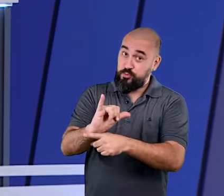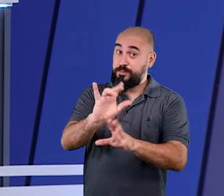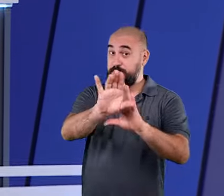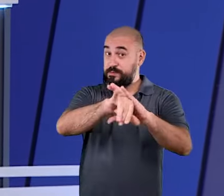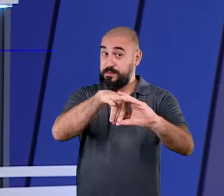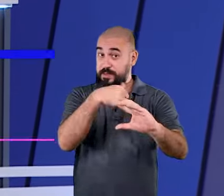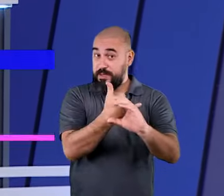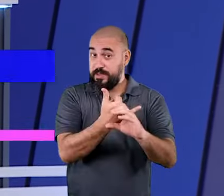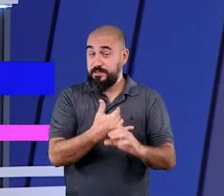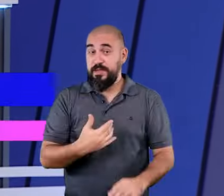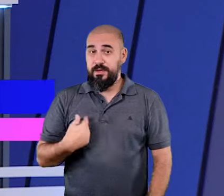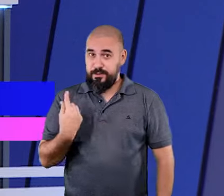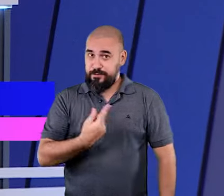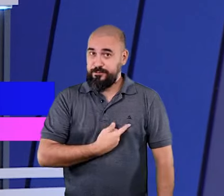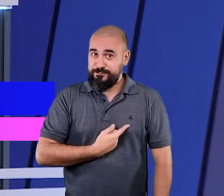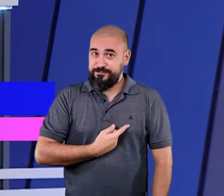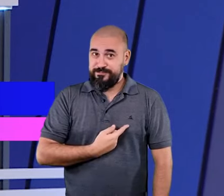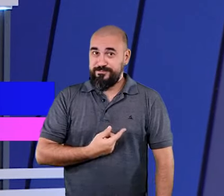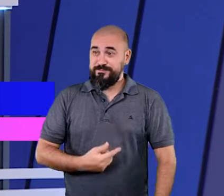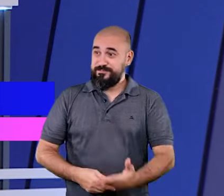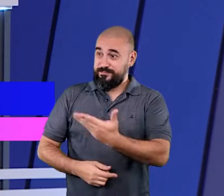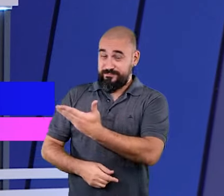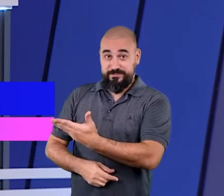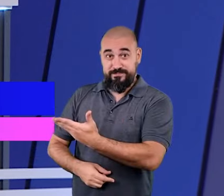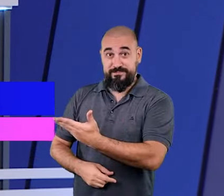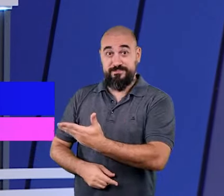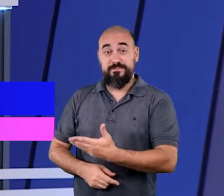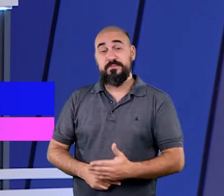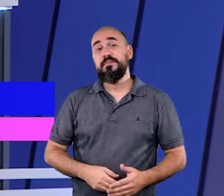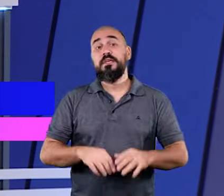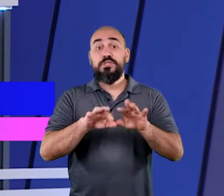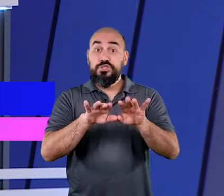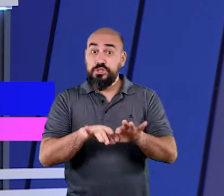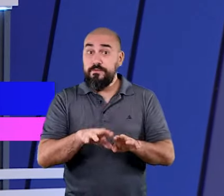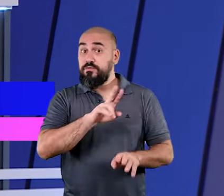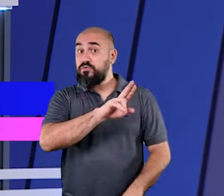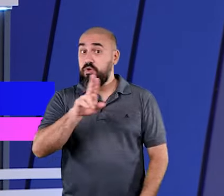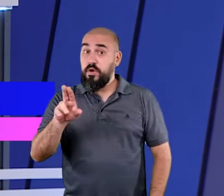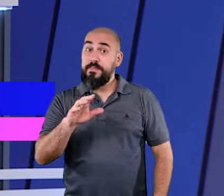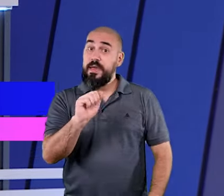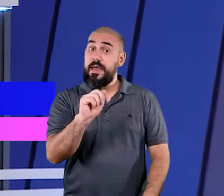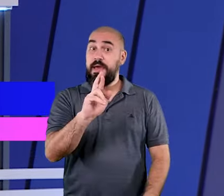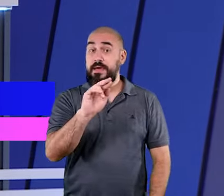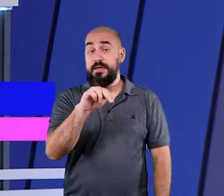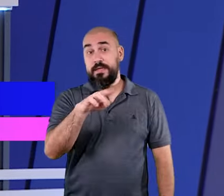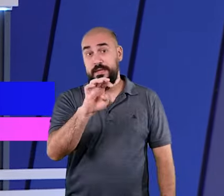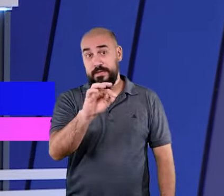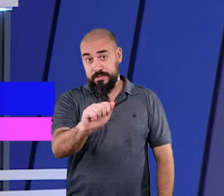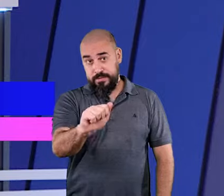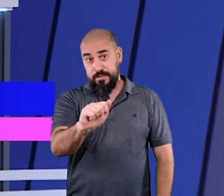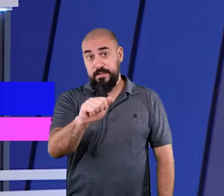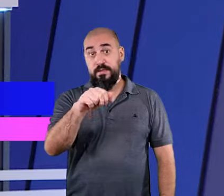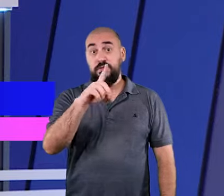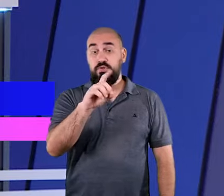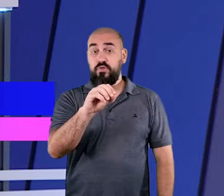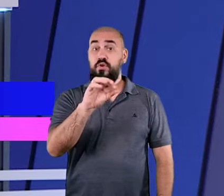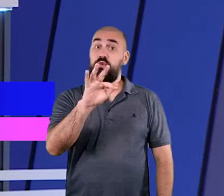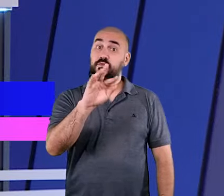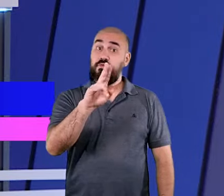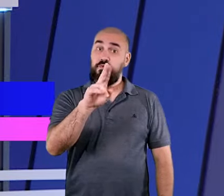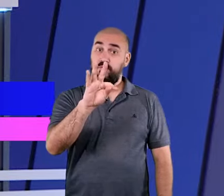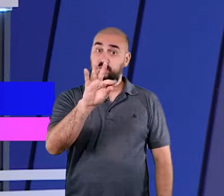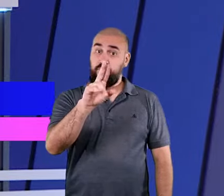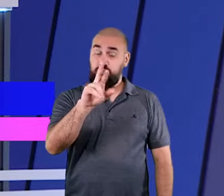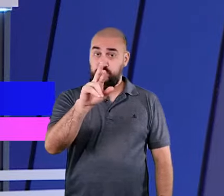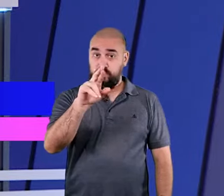no YouTube. Lá você escreve a Arena do Futuro NT. Então você vai chegar aqui no nosso canal